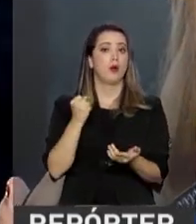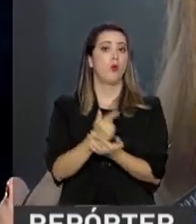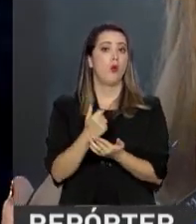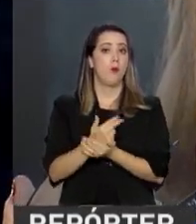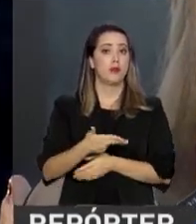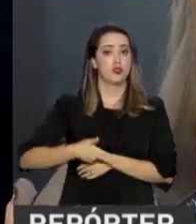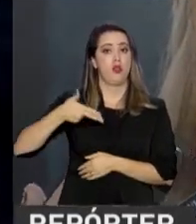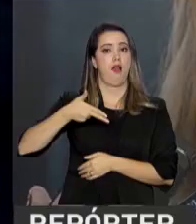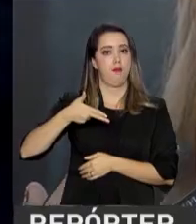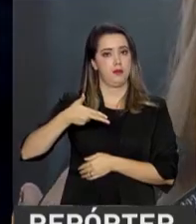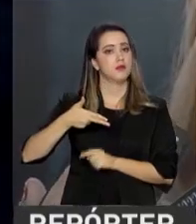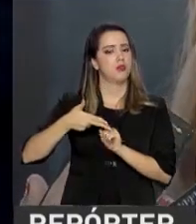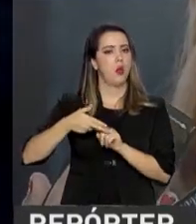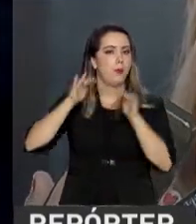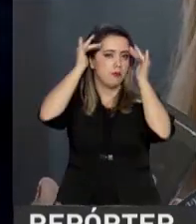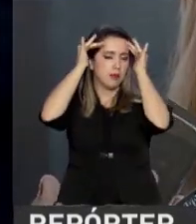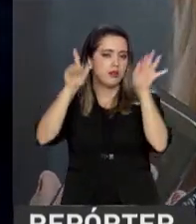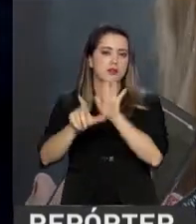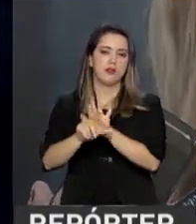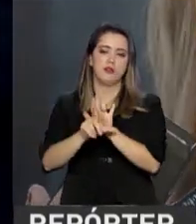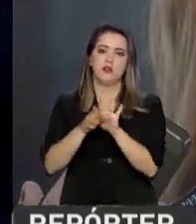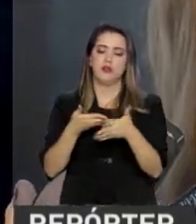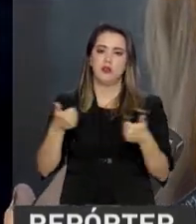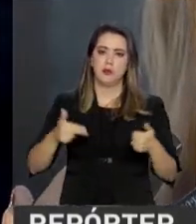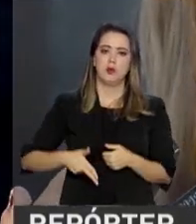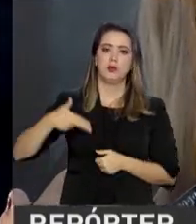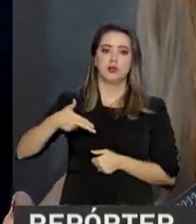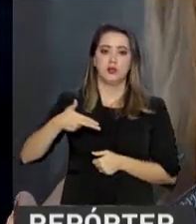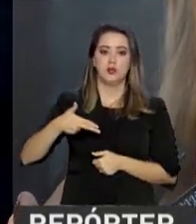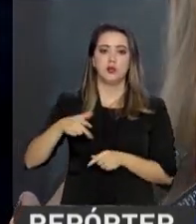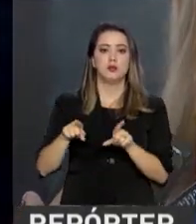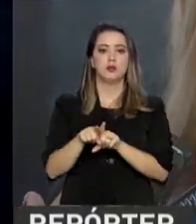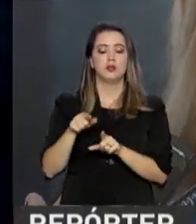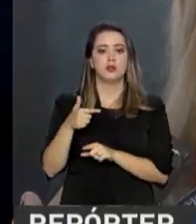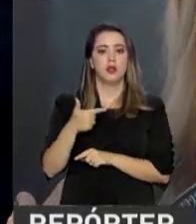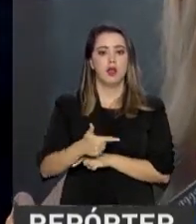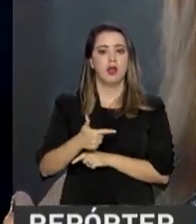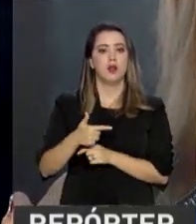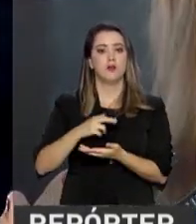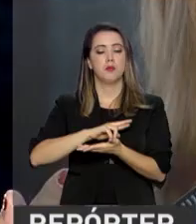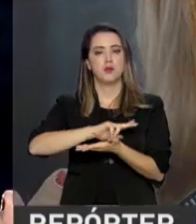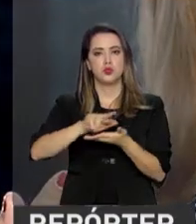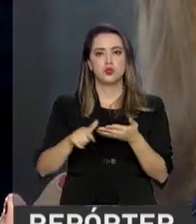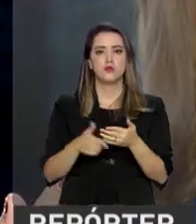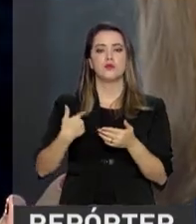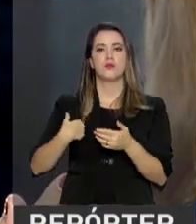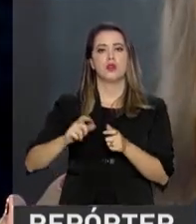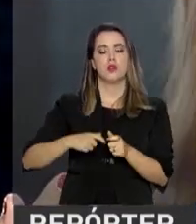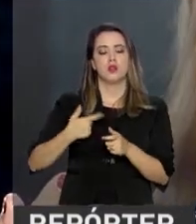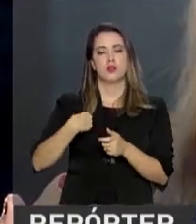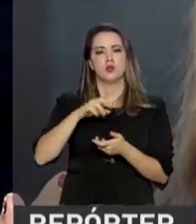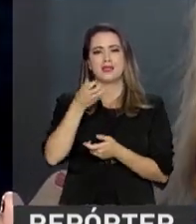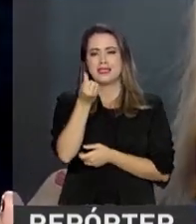dentro daquilo que a lei estabelece que melhore as condições de armamento preventivo das guardas e no caso de são paulo nós temos seis